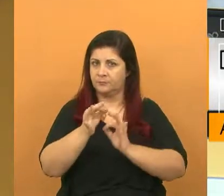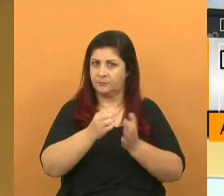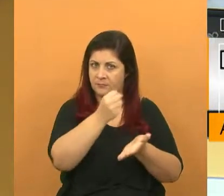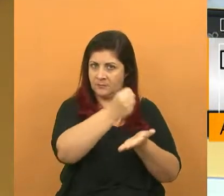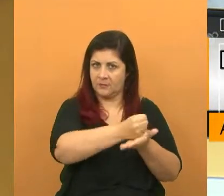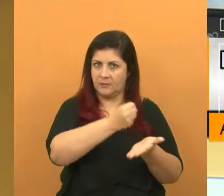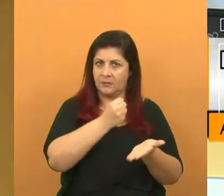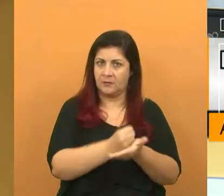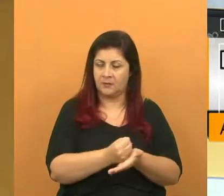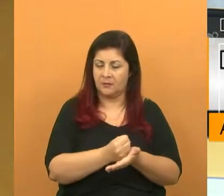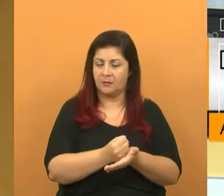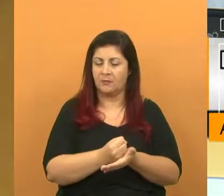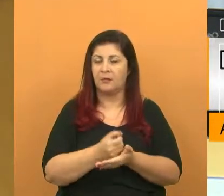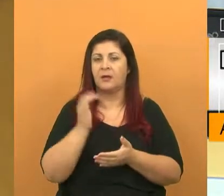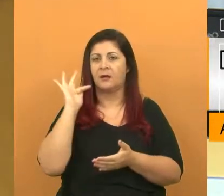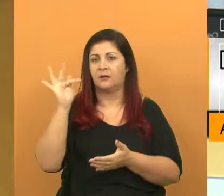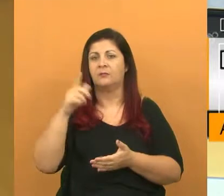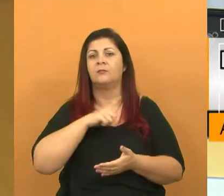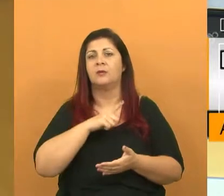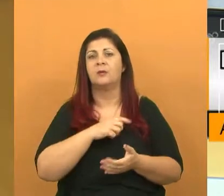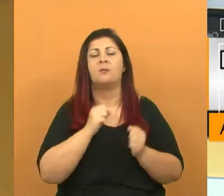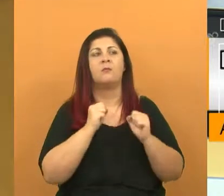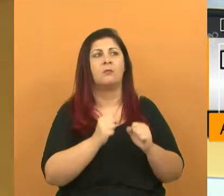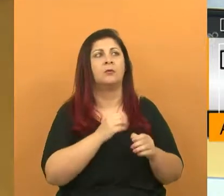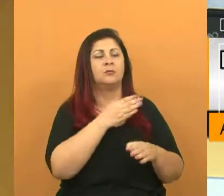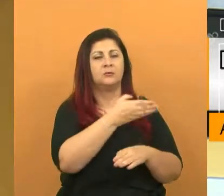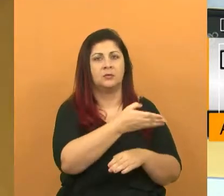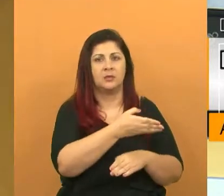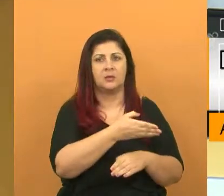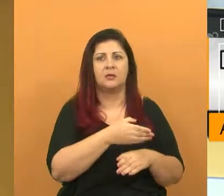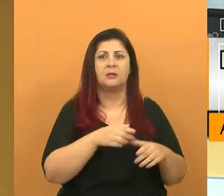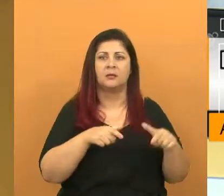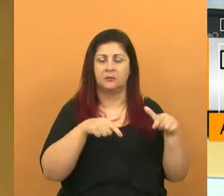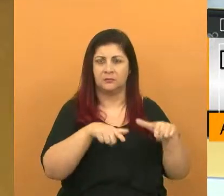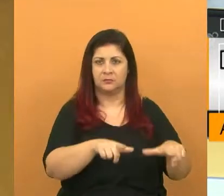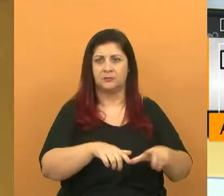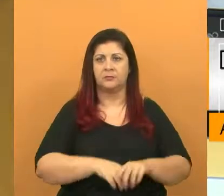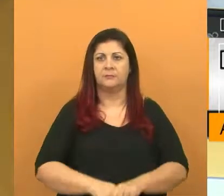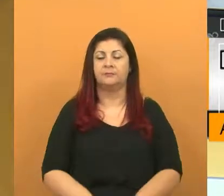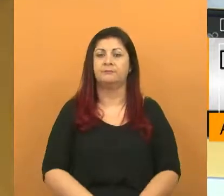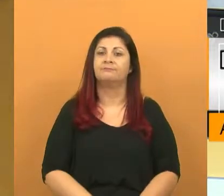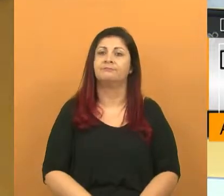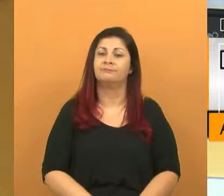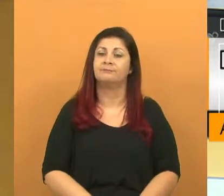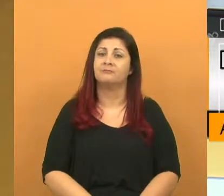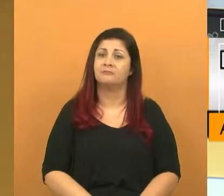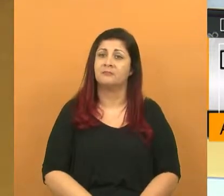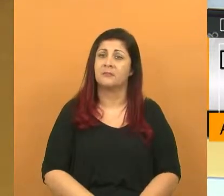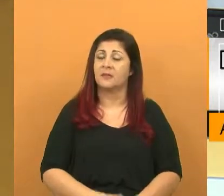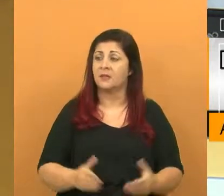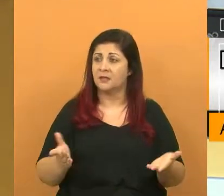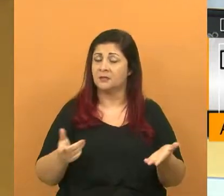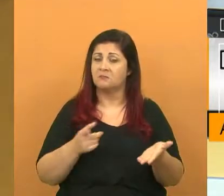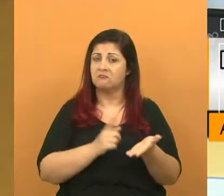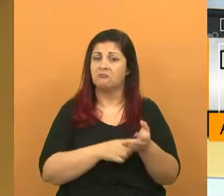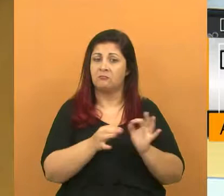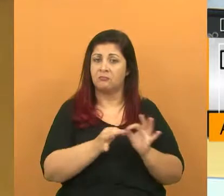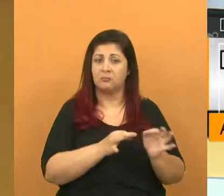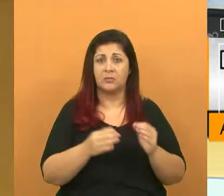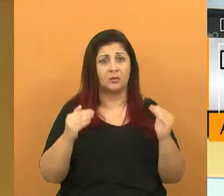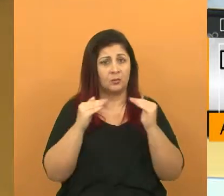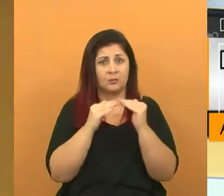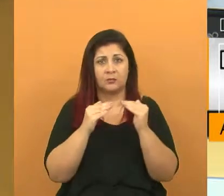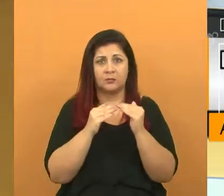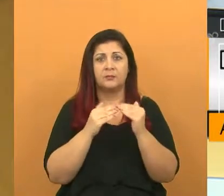regularização eles vão poder registrar esse tema de legitimação de posse e aí esse projeto vem coroar ao final também dessa